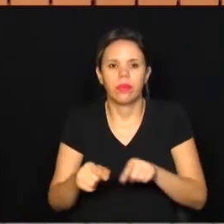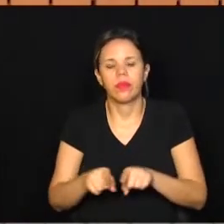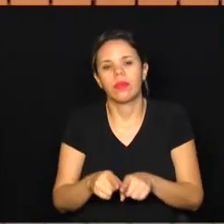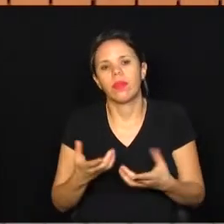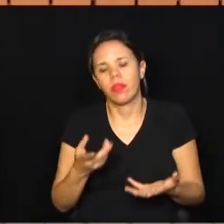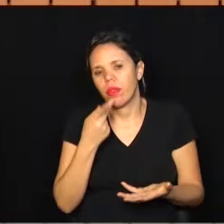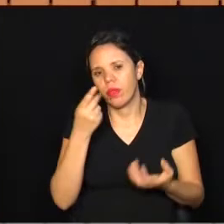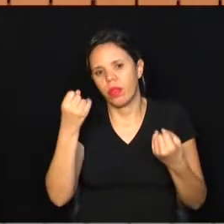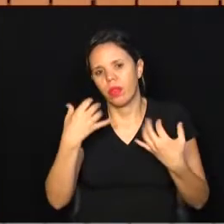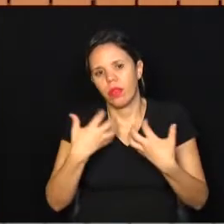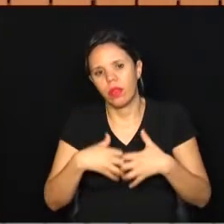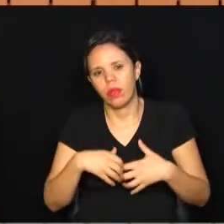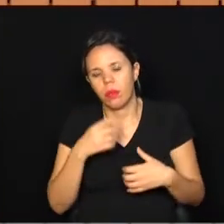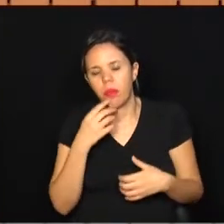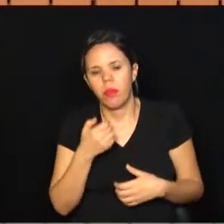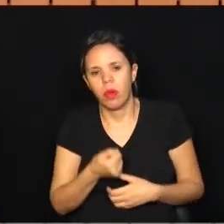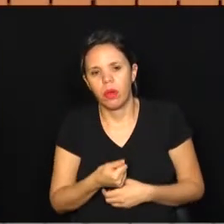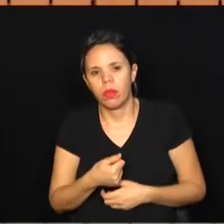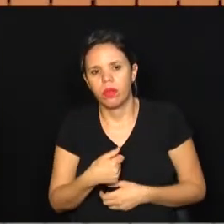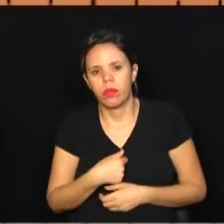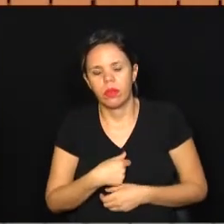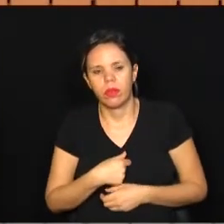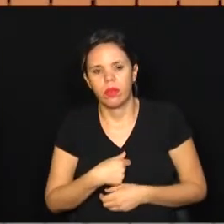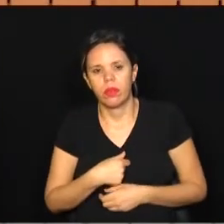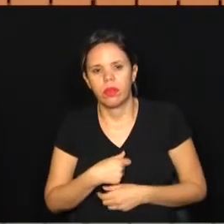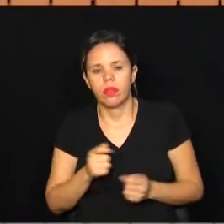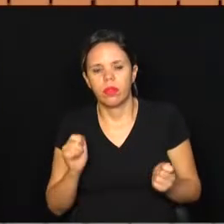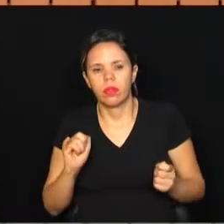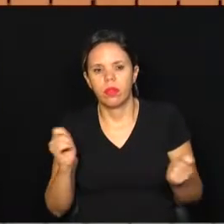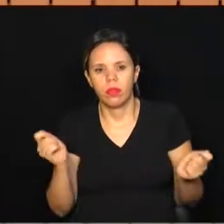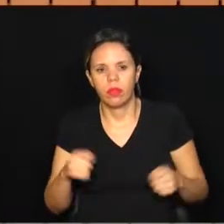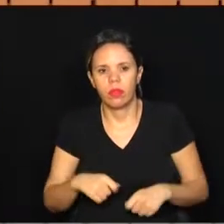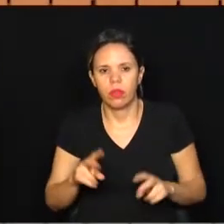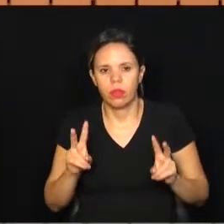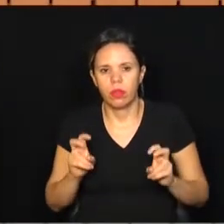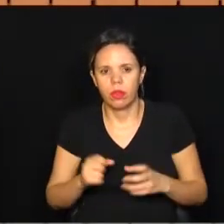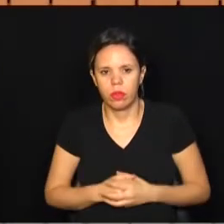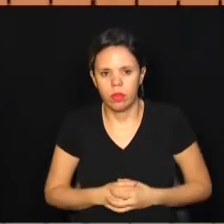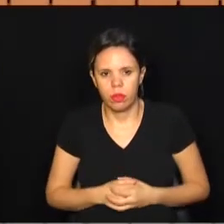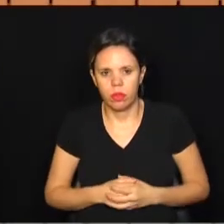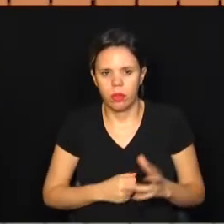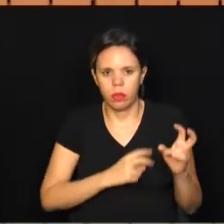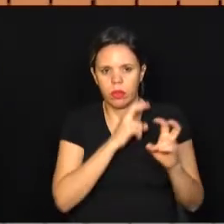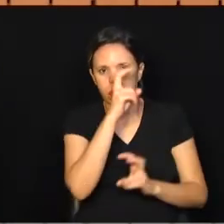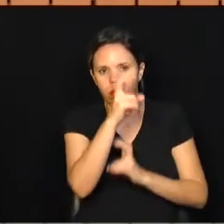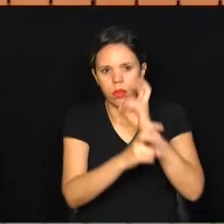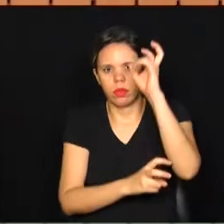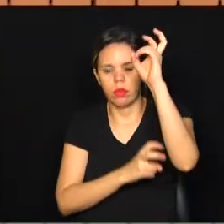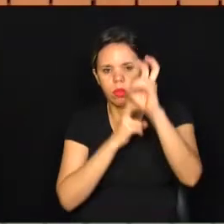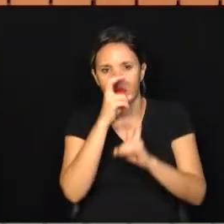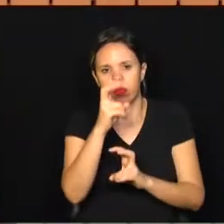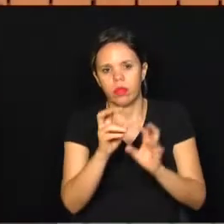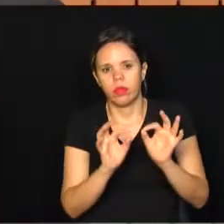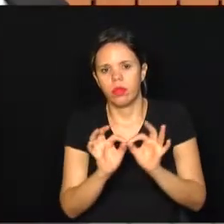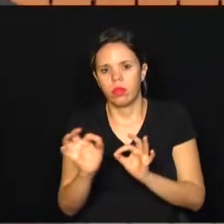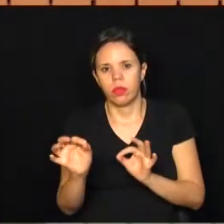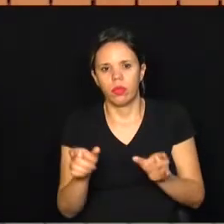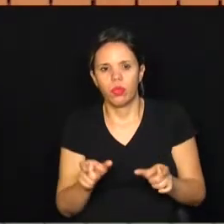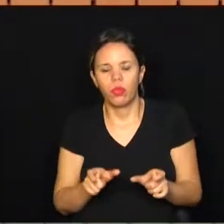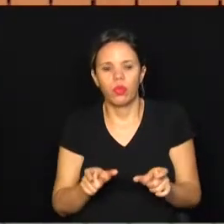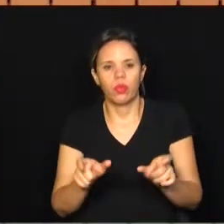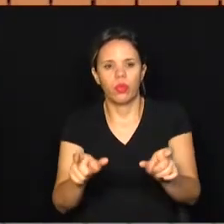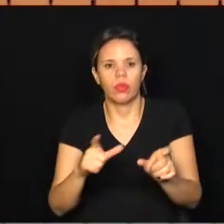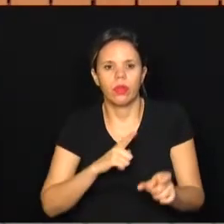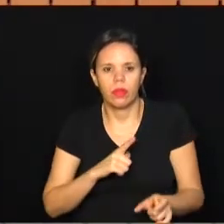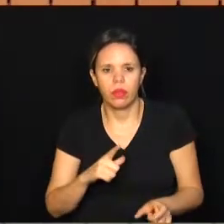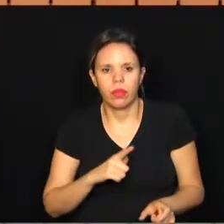queria que a senhora comentasse um pouco, e a Carolina também, se possível, sobre os parques, entende? Ao longo destes córregos. Nós temos o